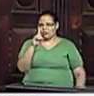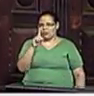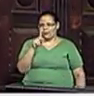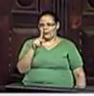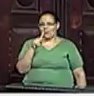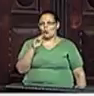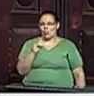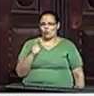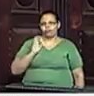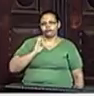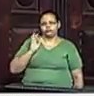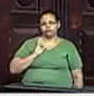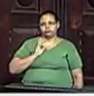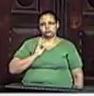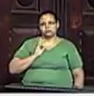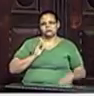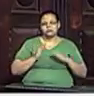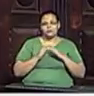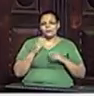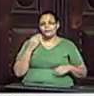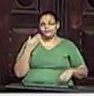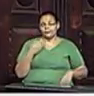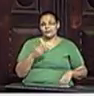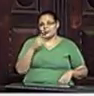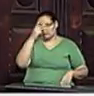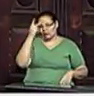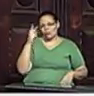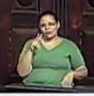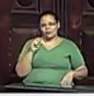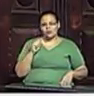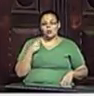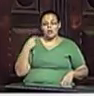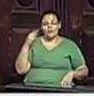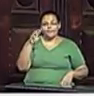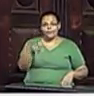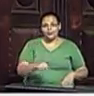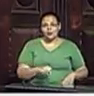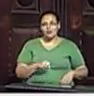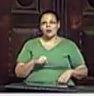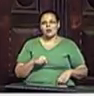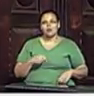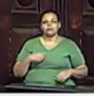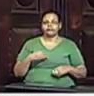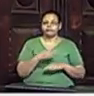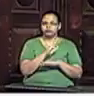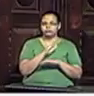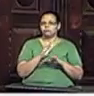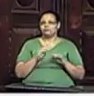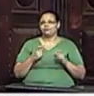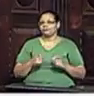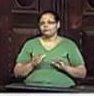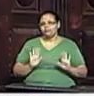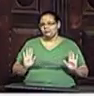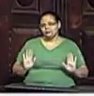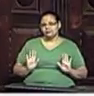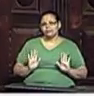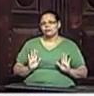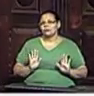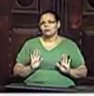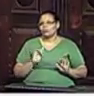uma delegacia de polícia, e o cliente vai lá pegar a mercadoria para depois levar lá para dentro. O que é